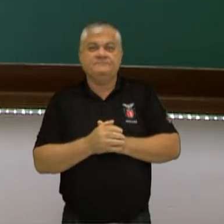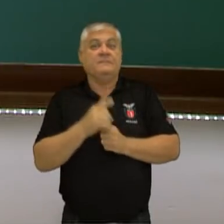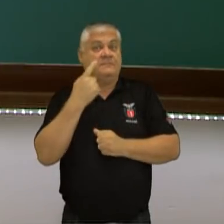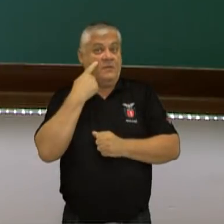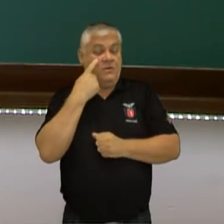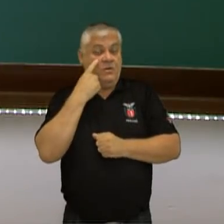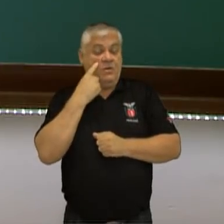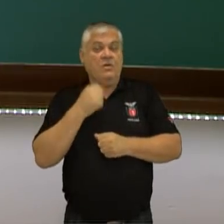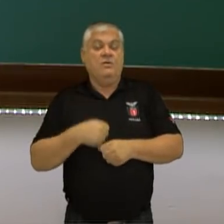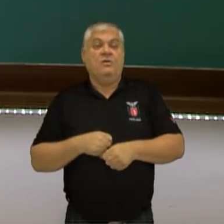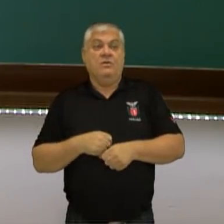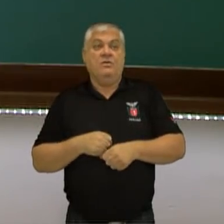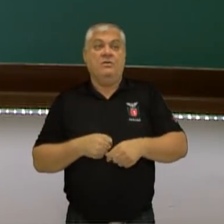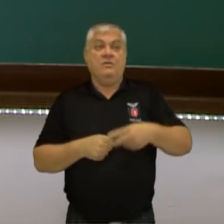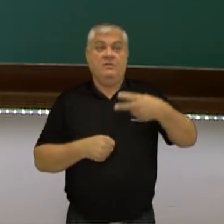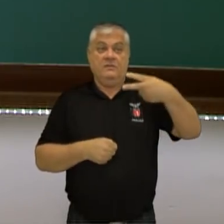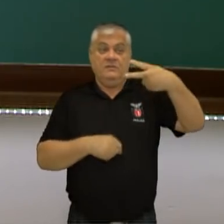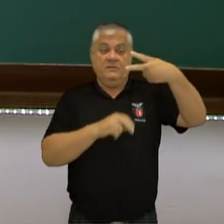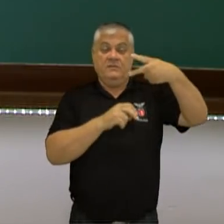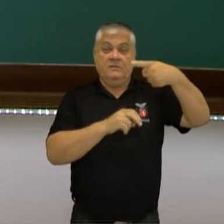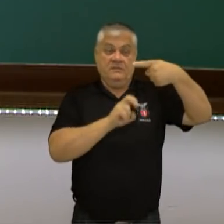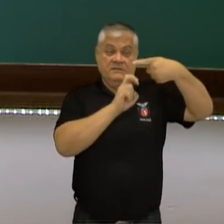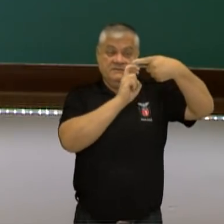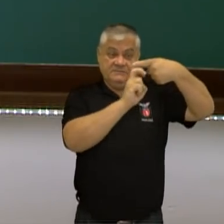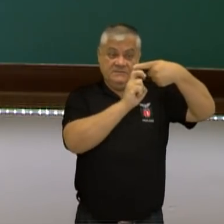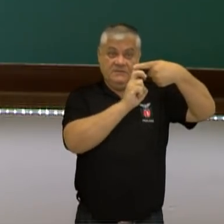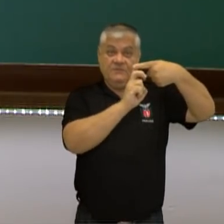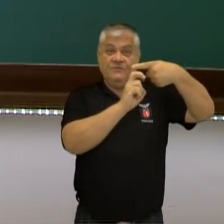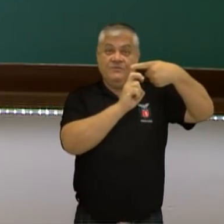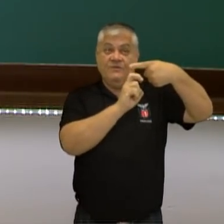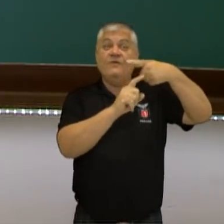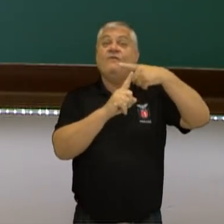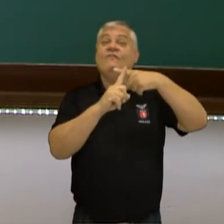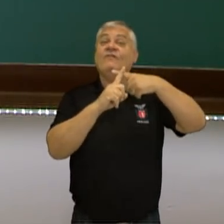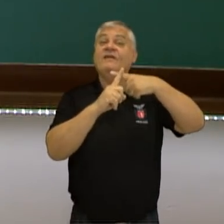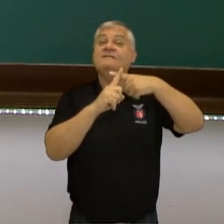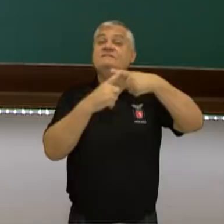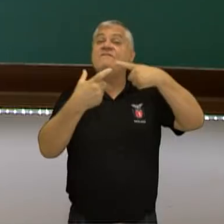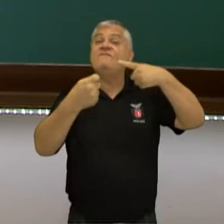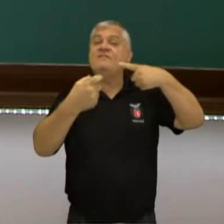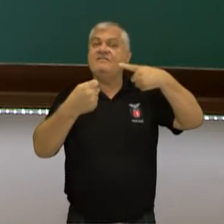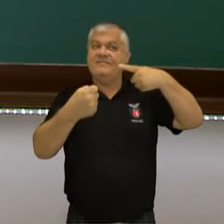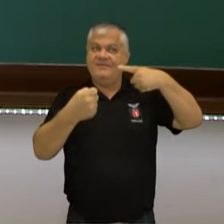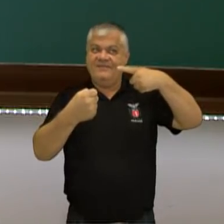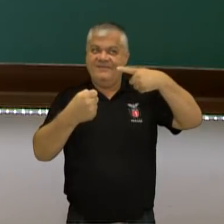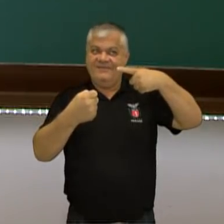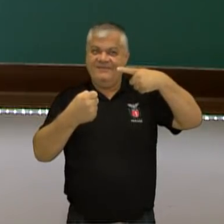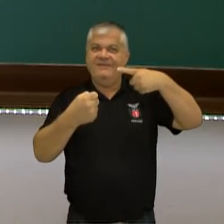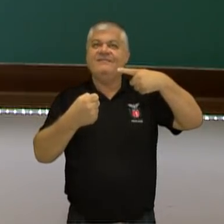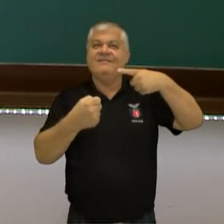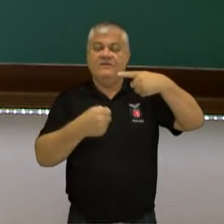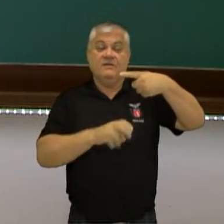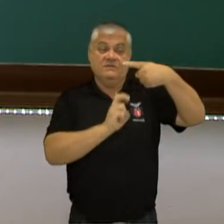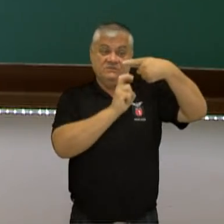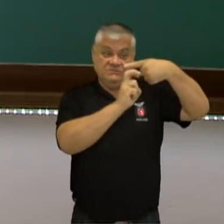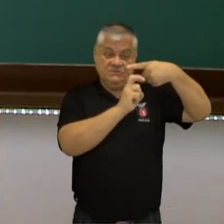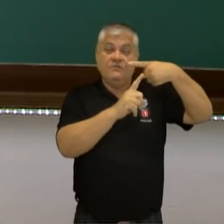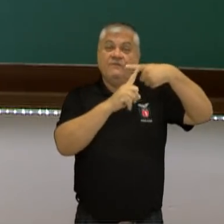Repare que do 5 para chegar no 100 eu multipliquei por quanto? Eu multipliquei por 20. Então, 5 vezes 20 é